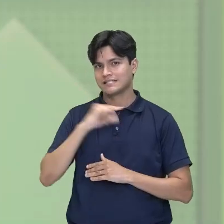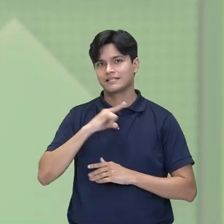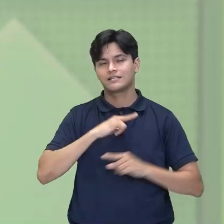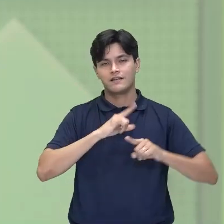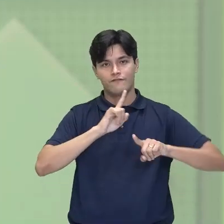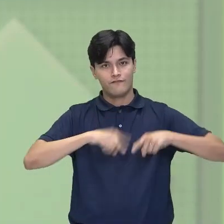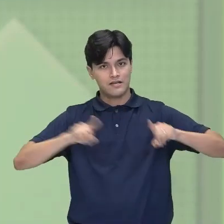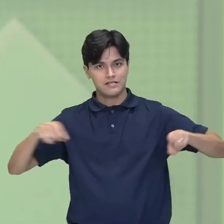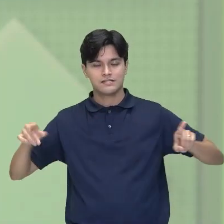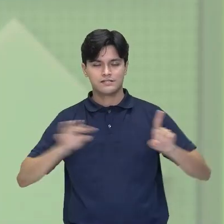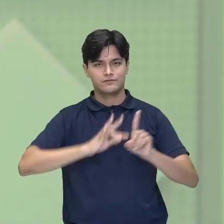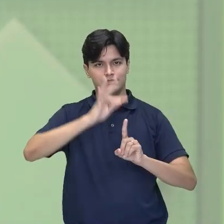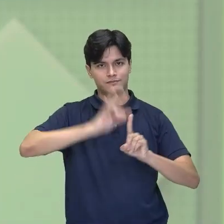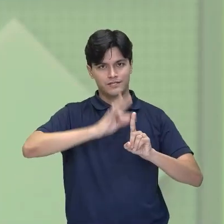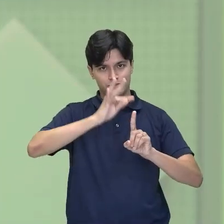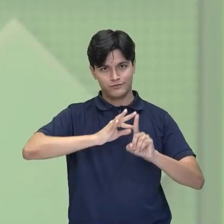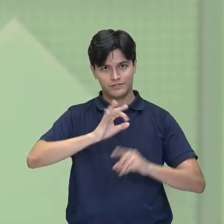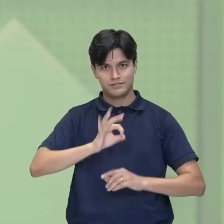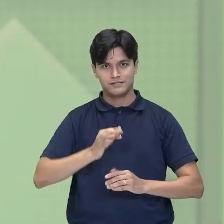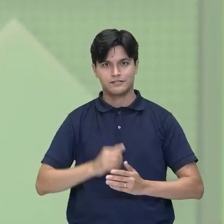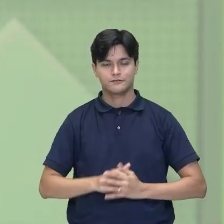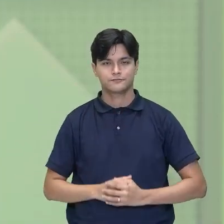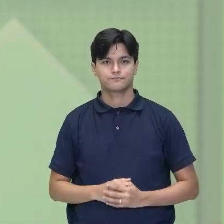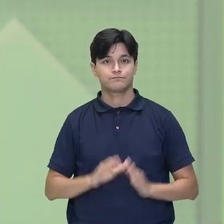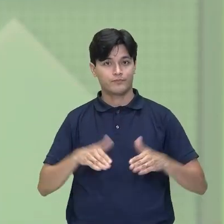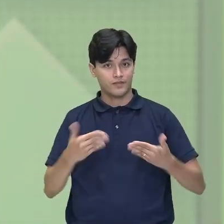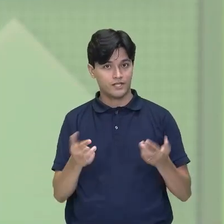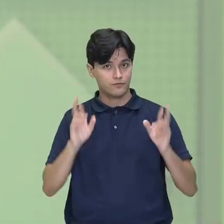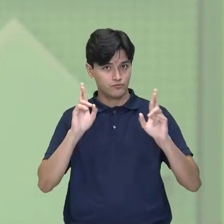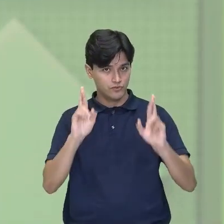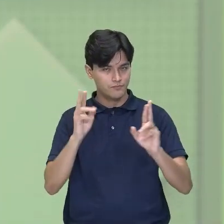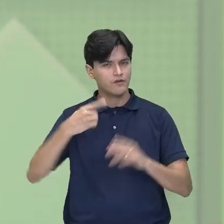na temperatura. Então, espero que você